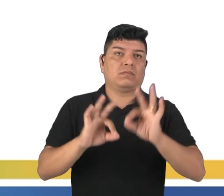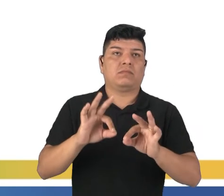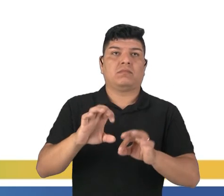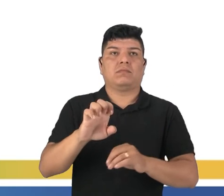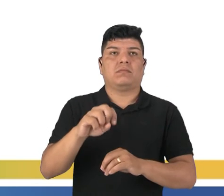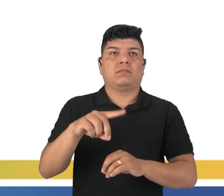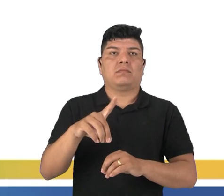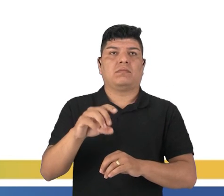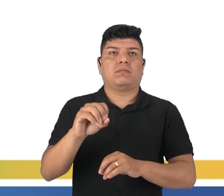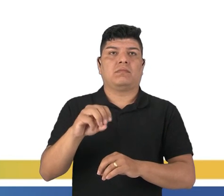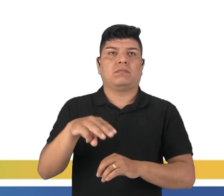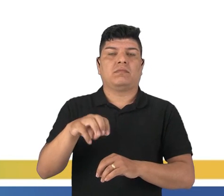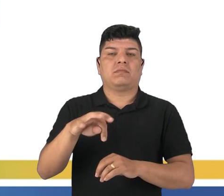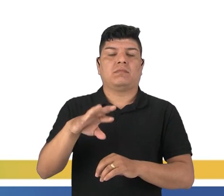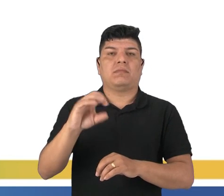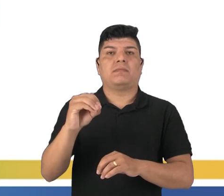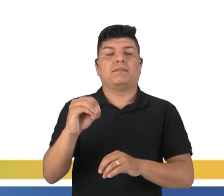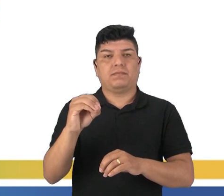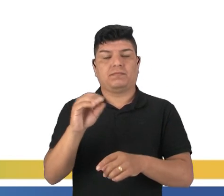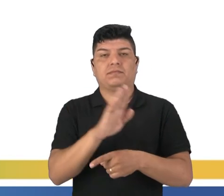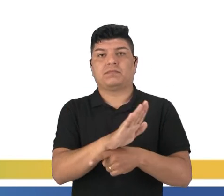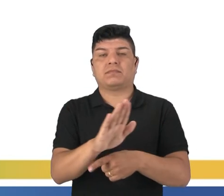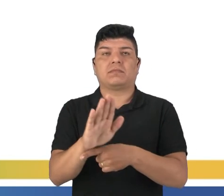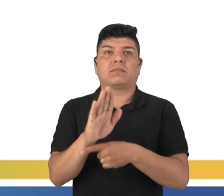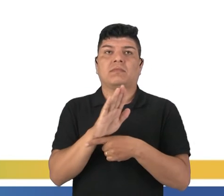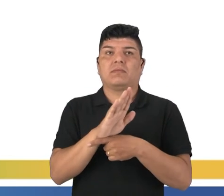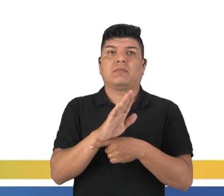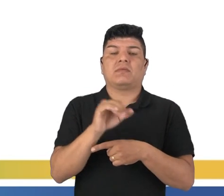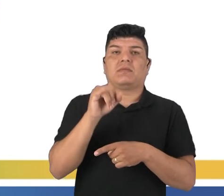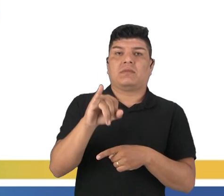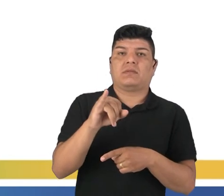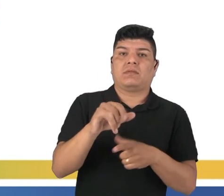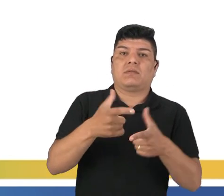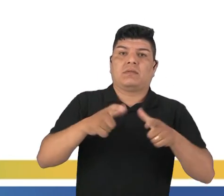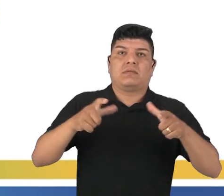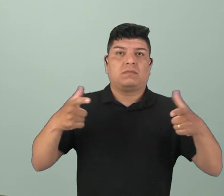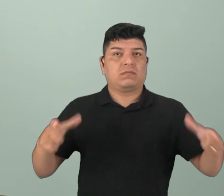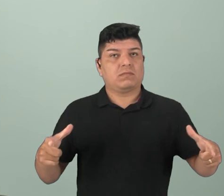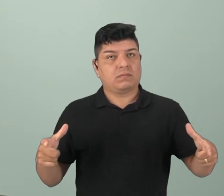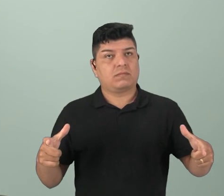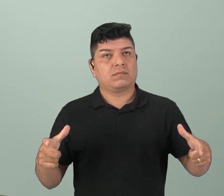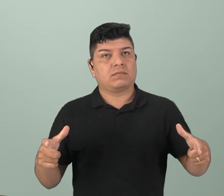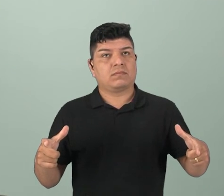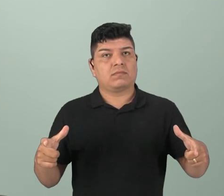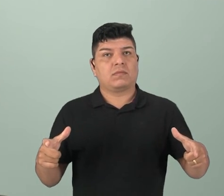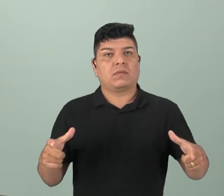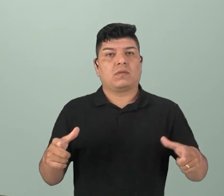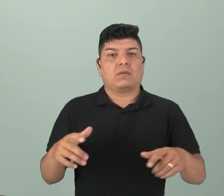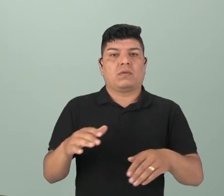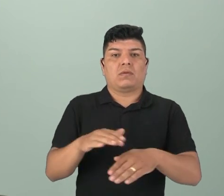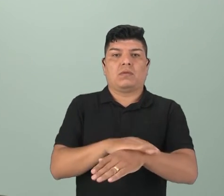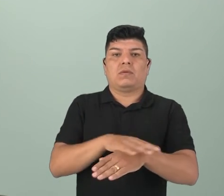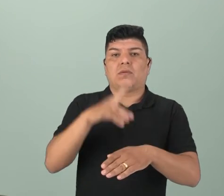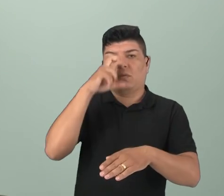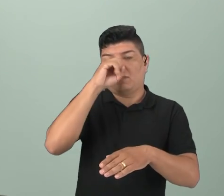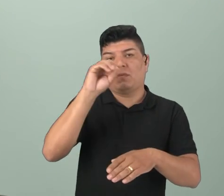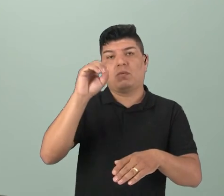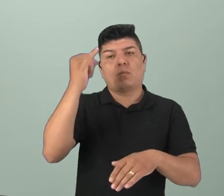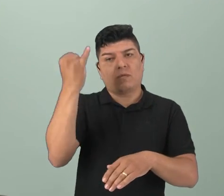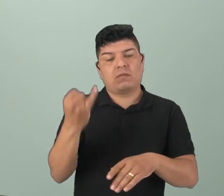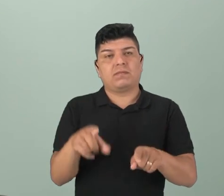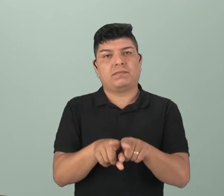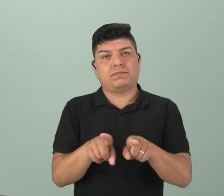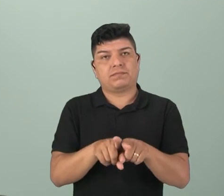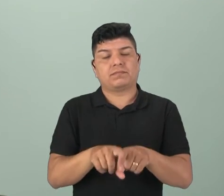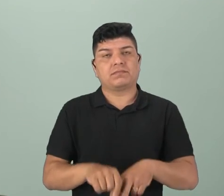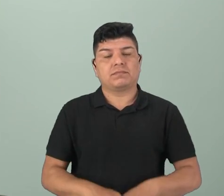endométrio. A progesterona ajuda lá, né, se o endométrio vai ser mais alargado, se ele vai ser mais grosso ou se vai ser um endométrio mais